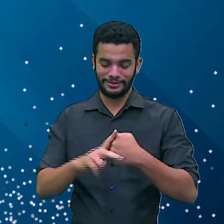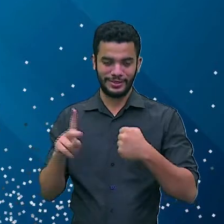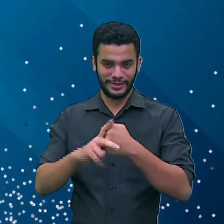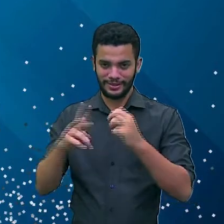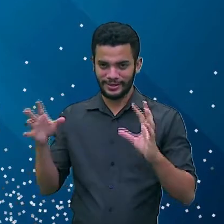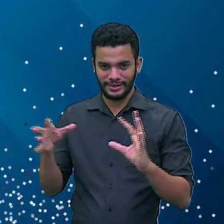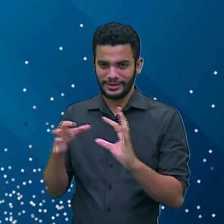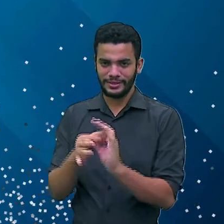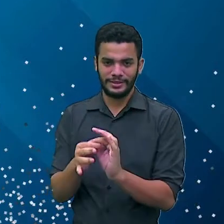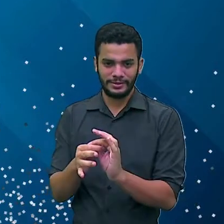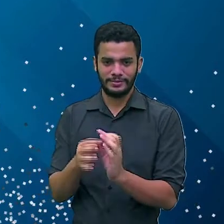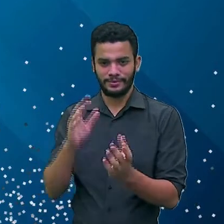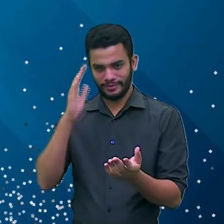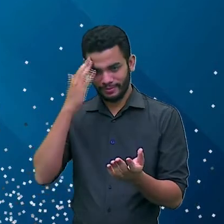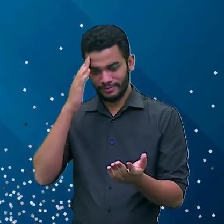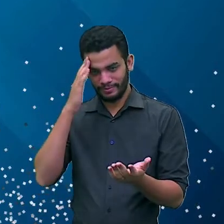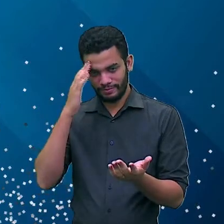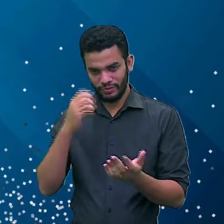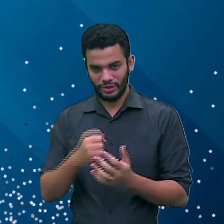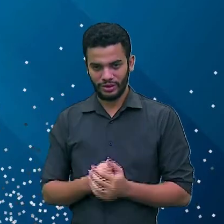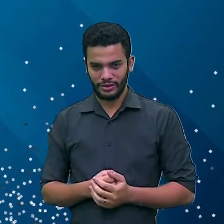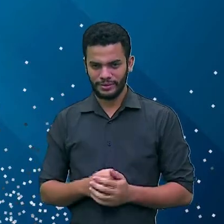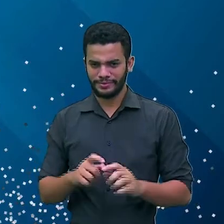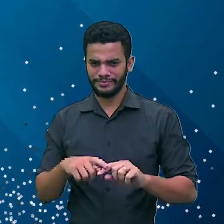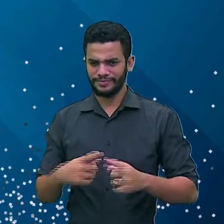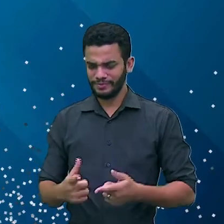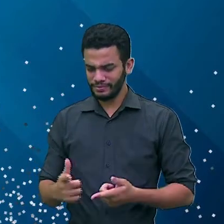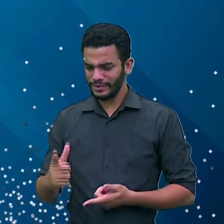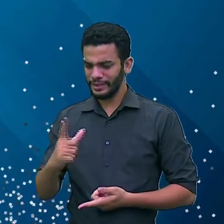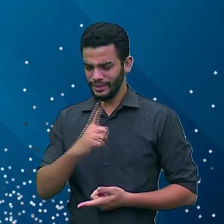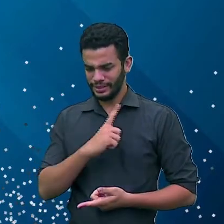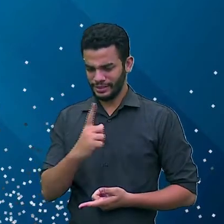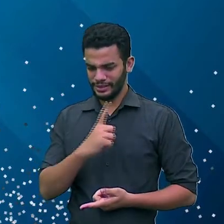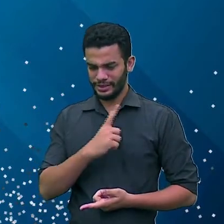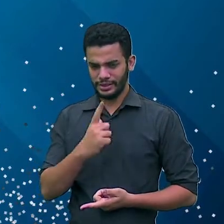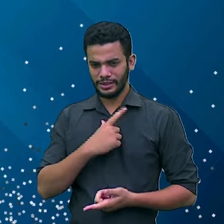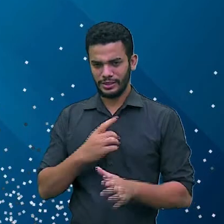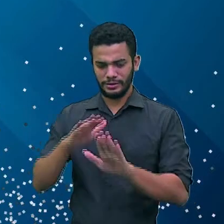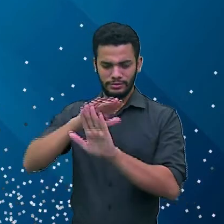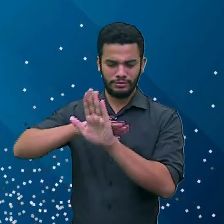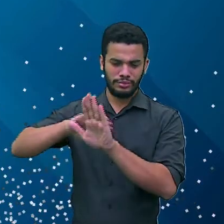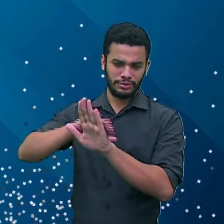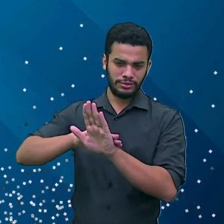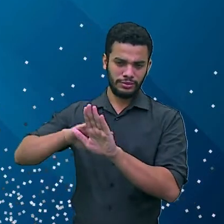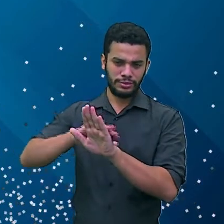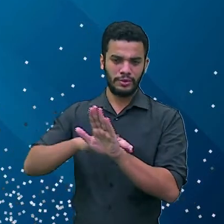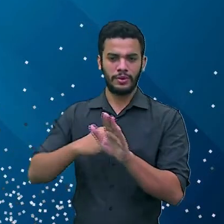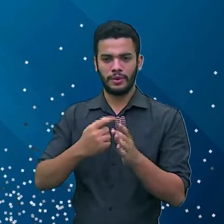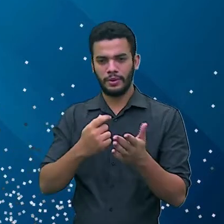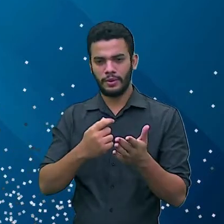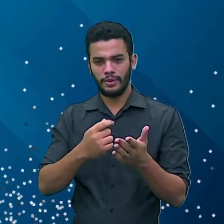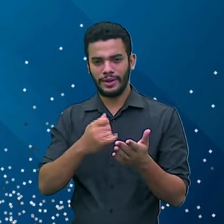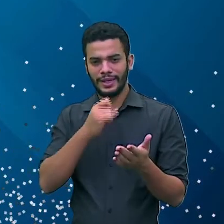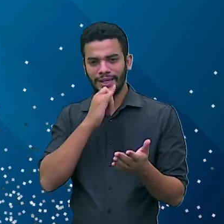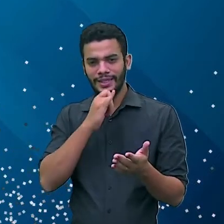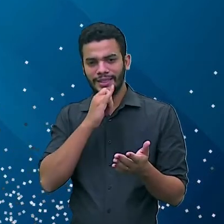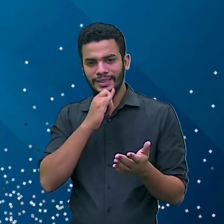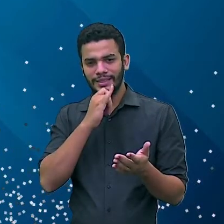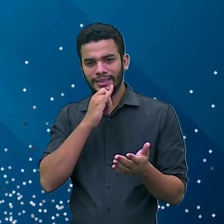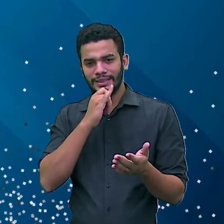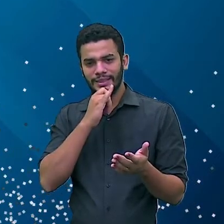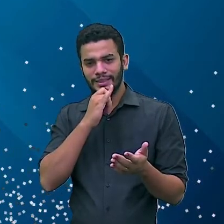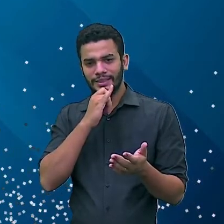aí escrito e claro, mas ele tem de maneira subentendida. Se eu disser para você assim, o aluno ouviu e